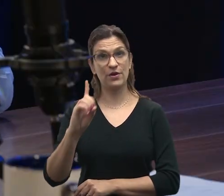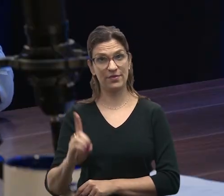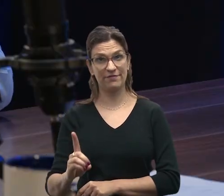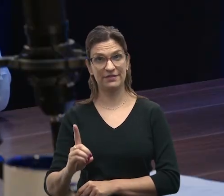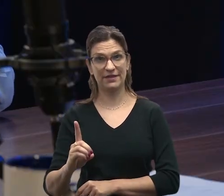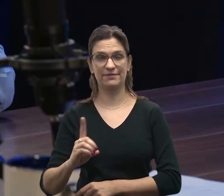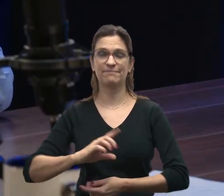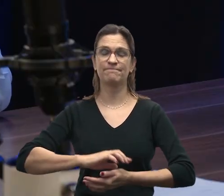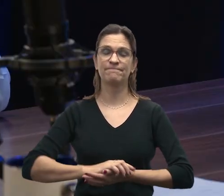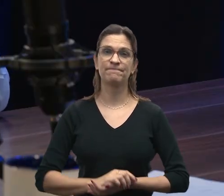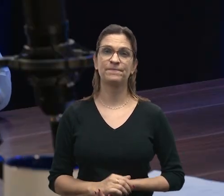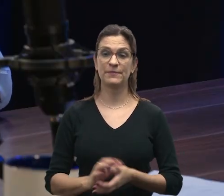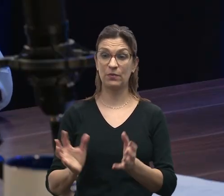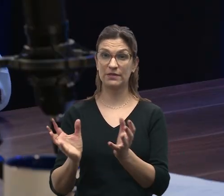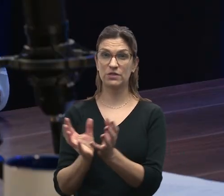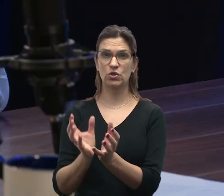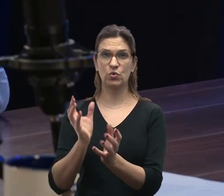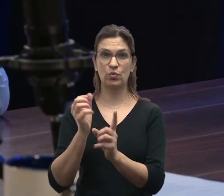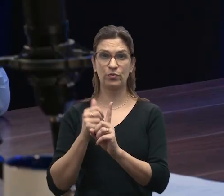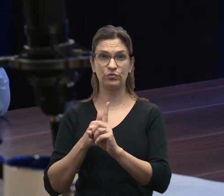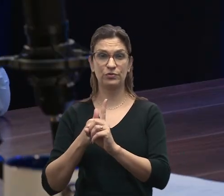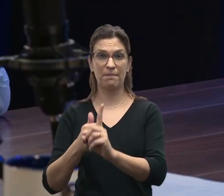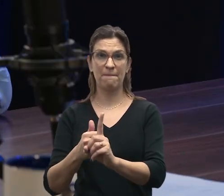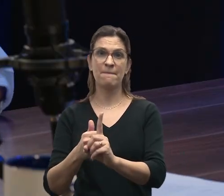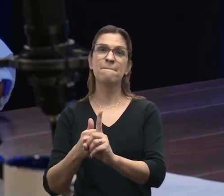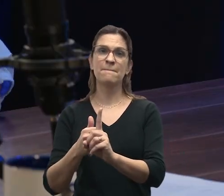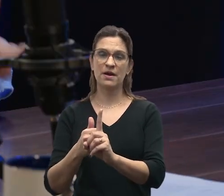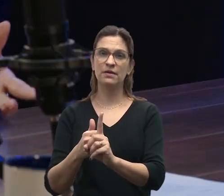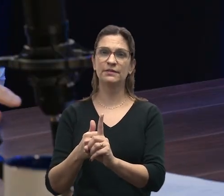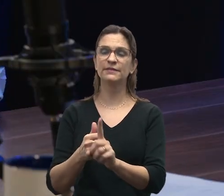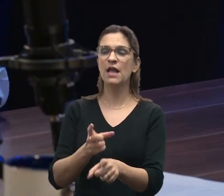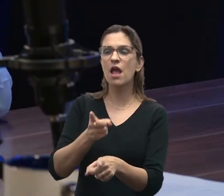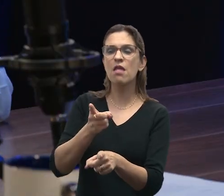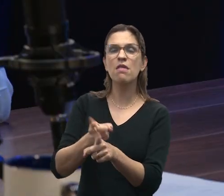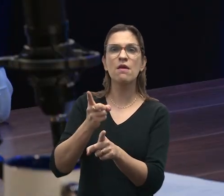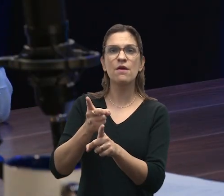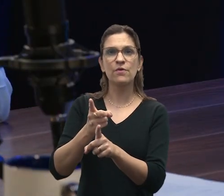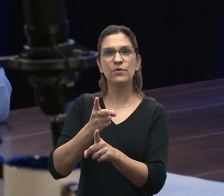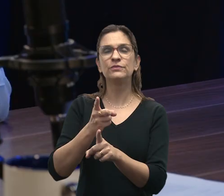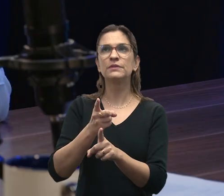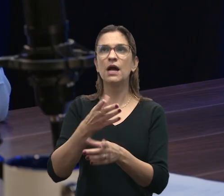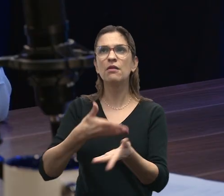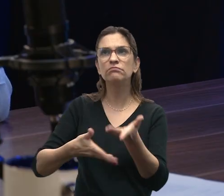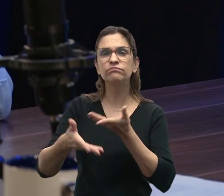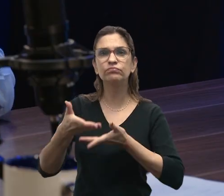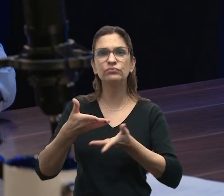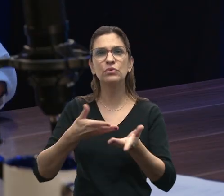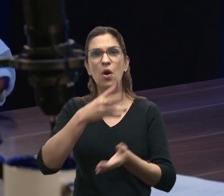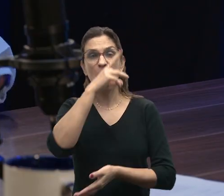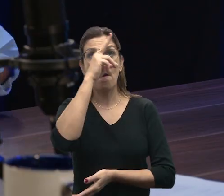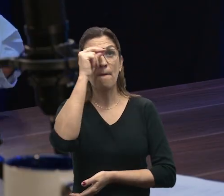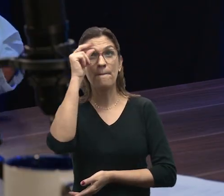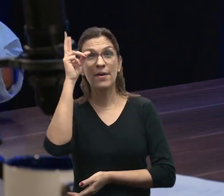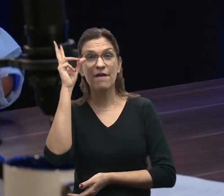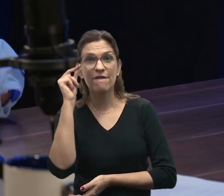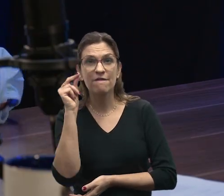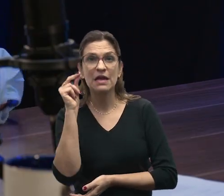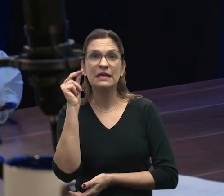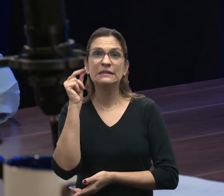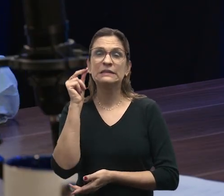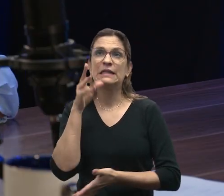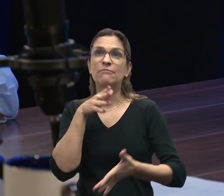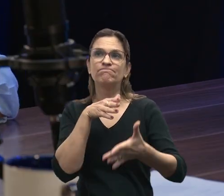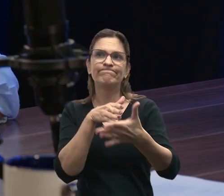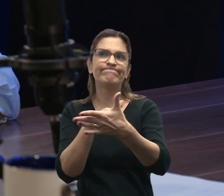deficiência. Essas mães estão encontrando, desde que a prefeita Adriane Lopes chegou, uma